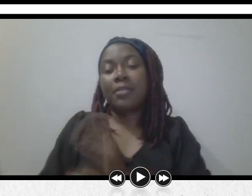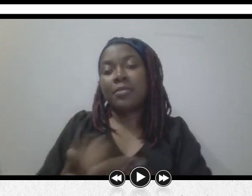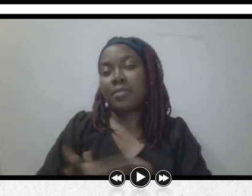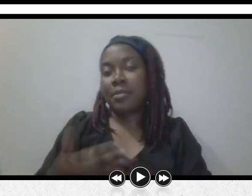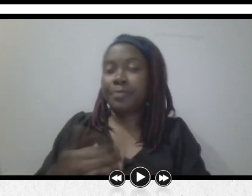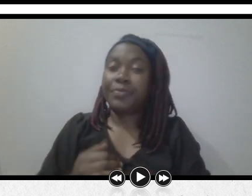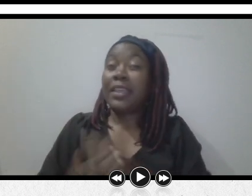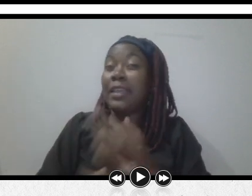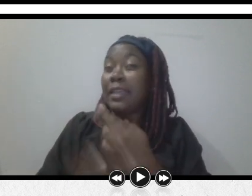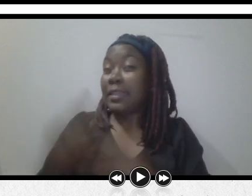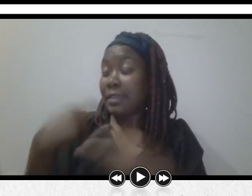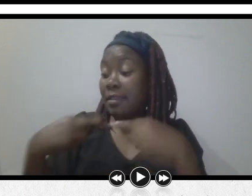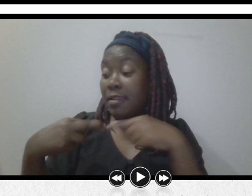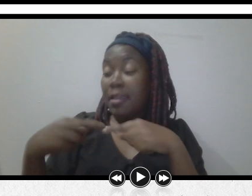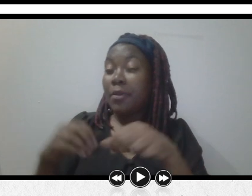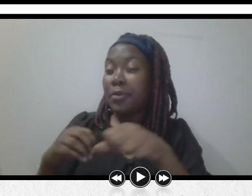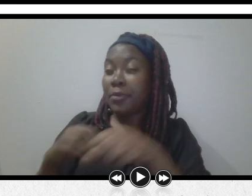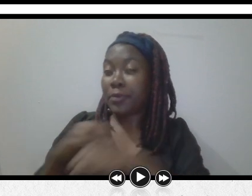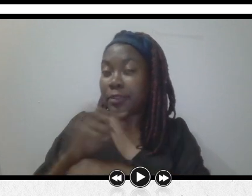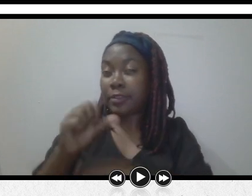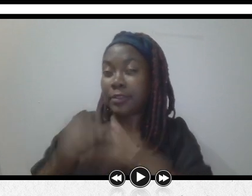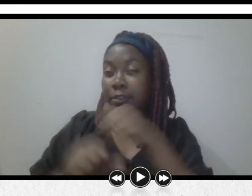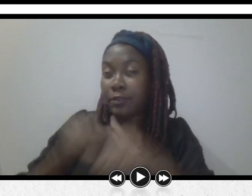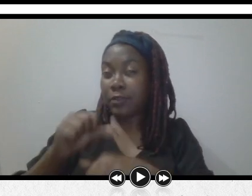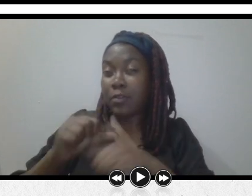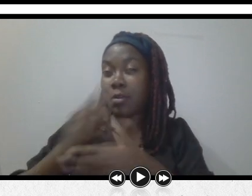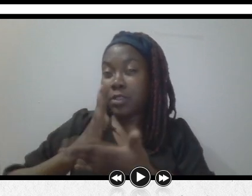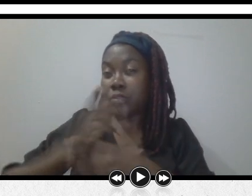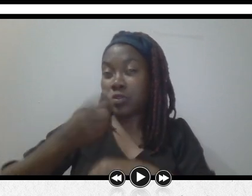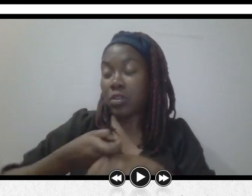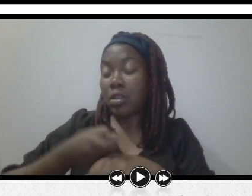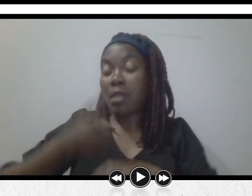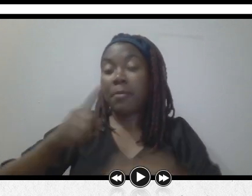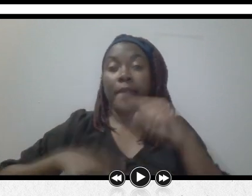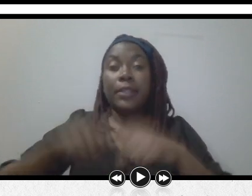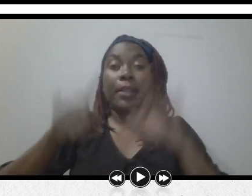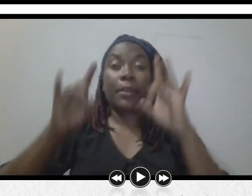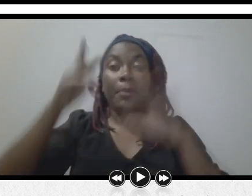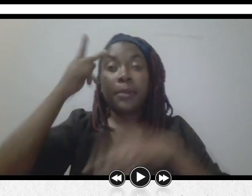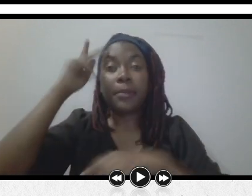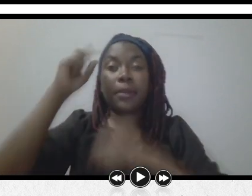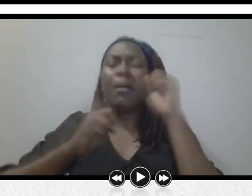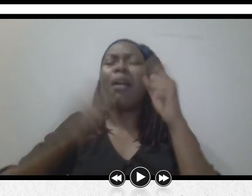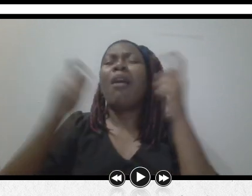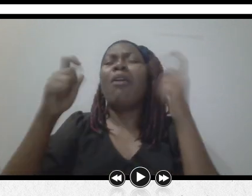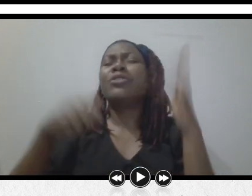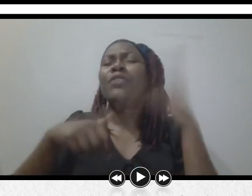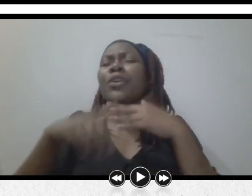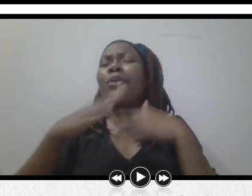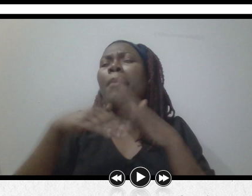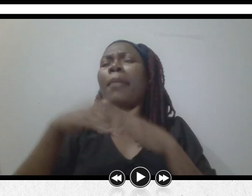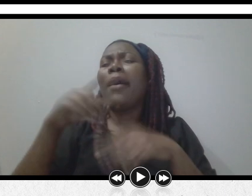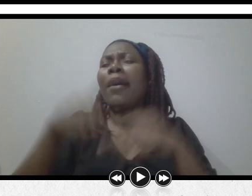passar anteriormente por essa triagem. E a reciclagem, ela transforma os resíduos sólidos em matéria-prima para as